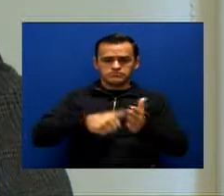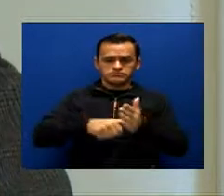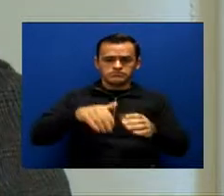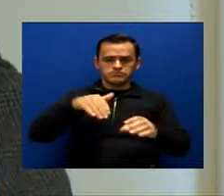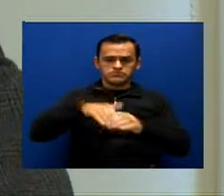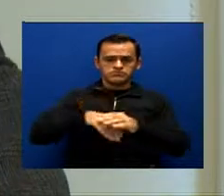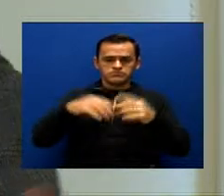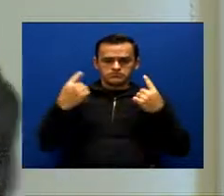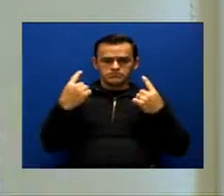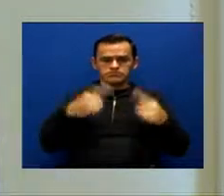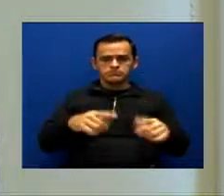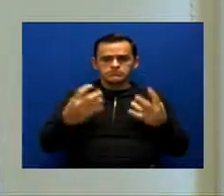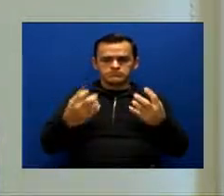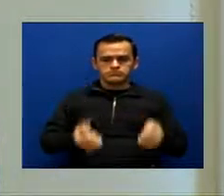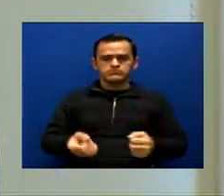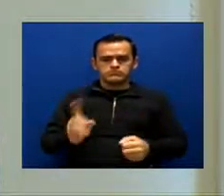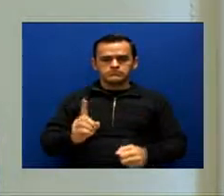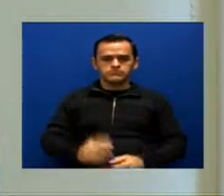é contra.